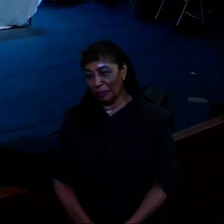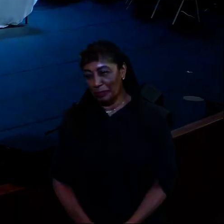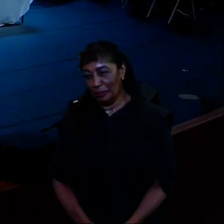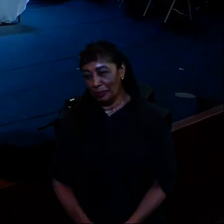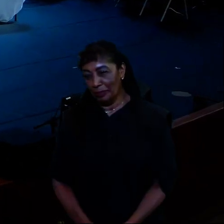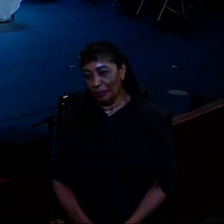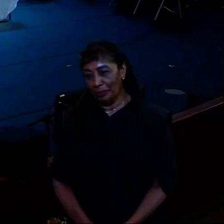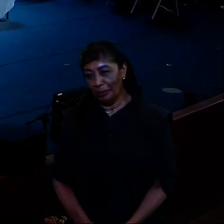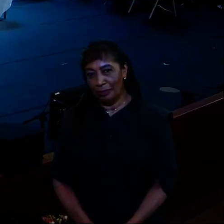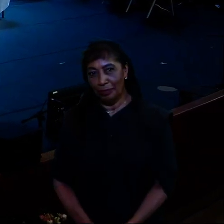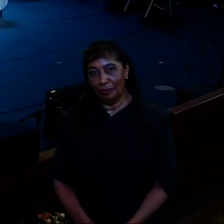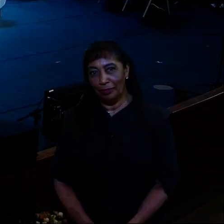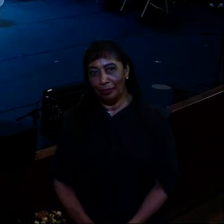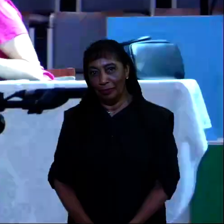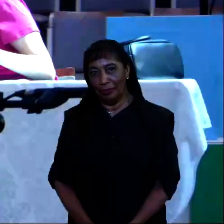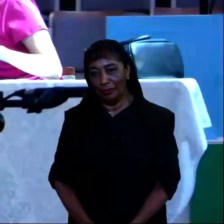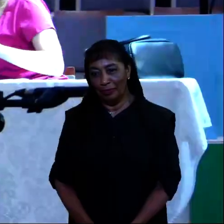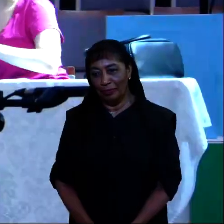Oi, tudo bem? Oi, tudo bem.